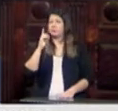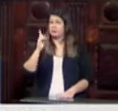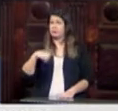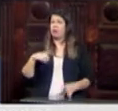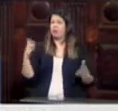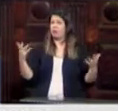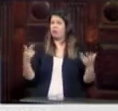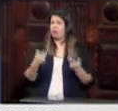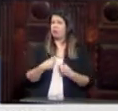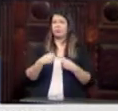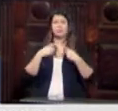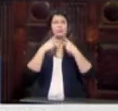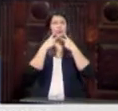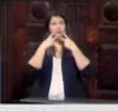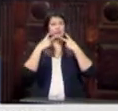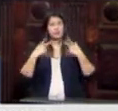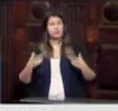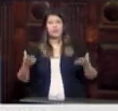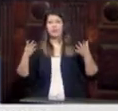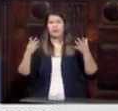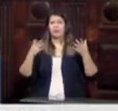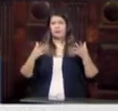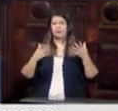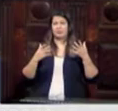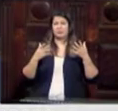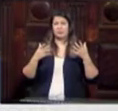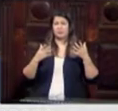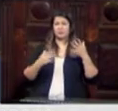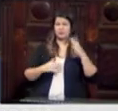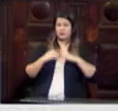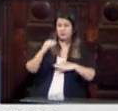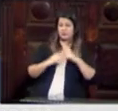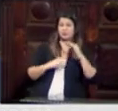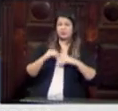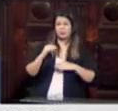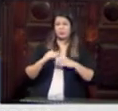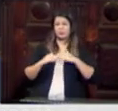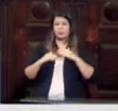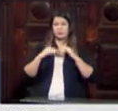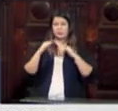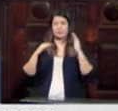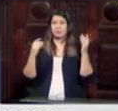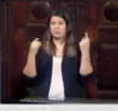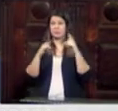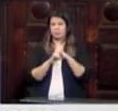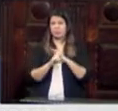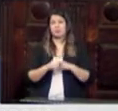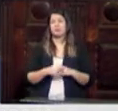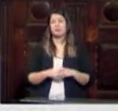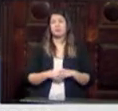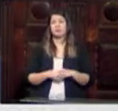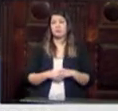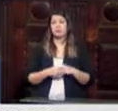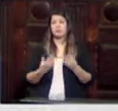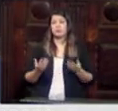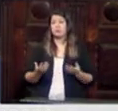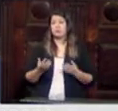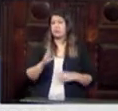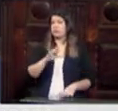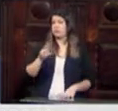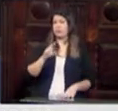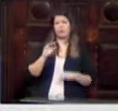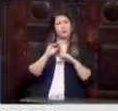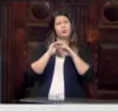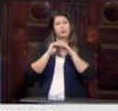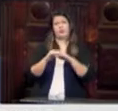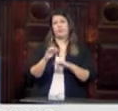de falar, de exercer esse processo contraditório. E não é com ofensa e